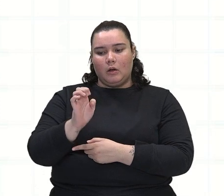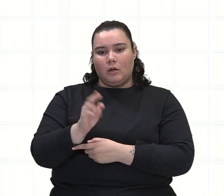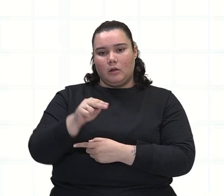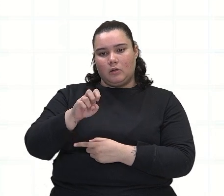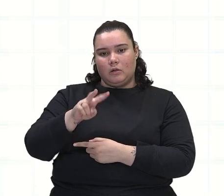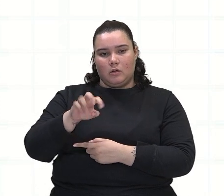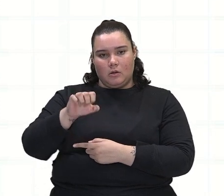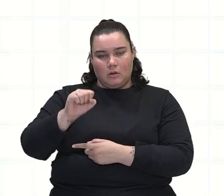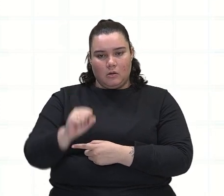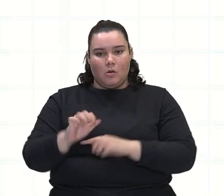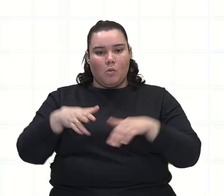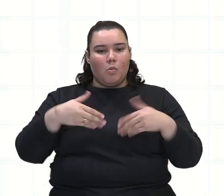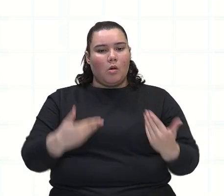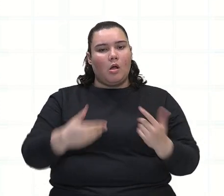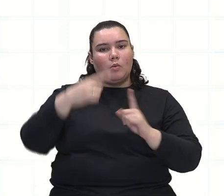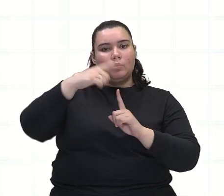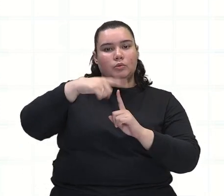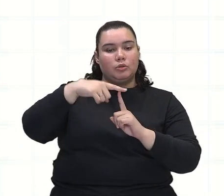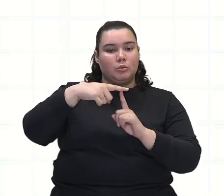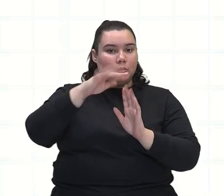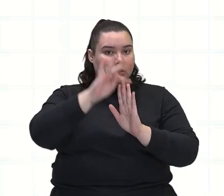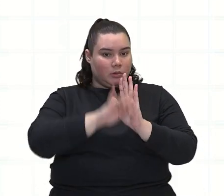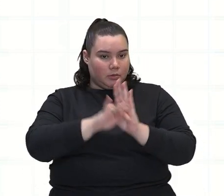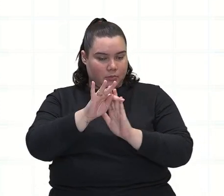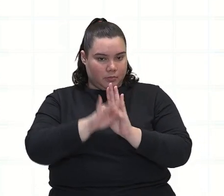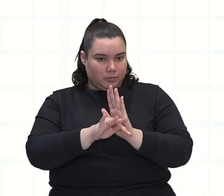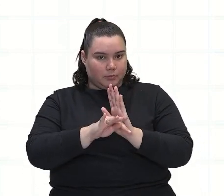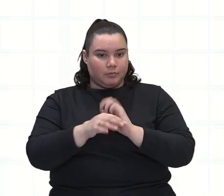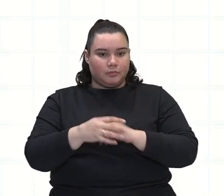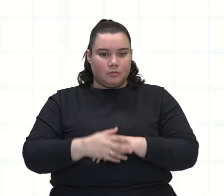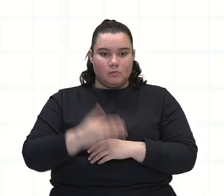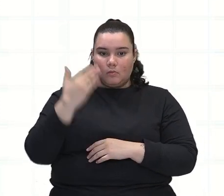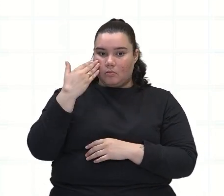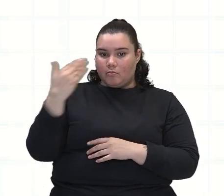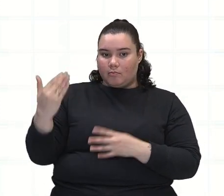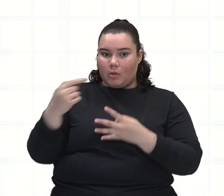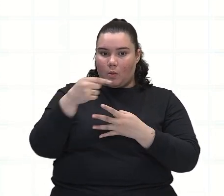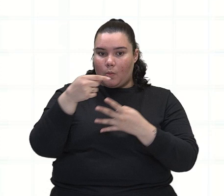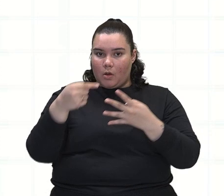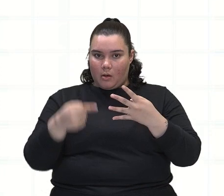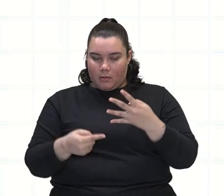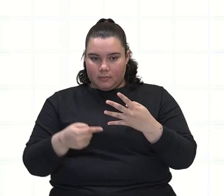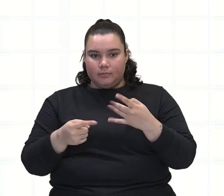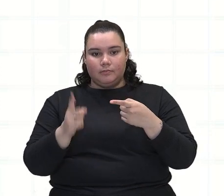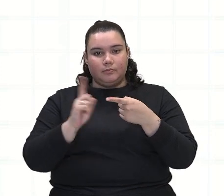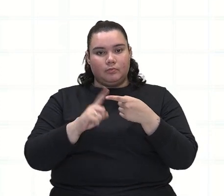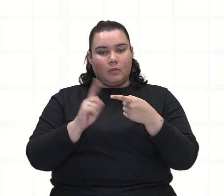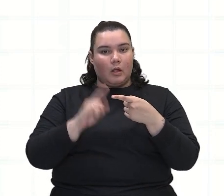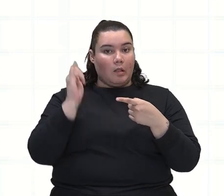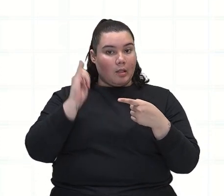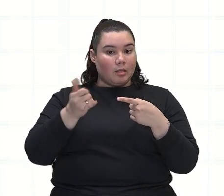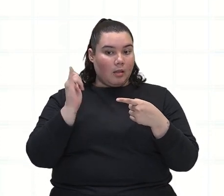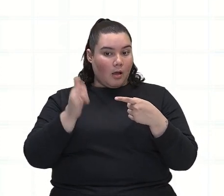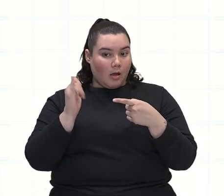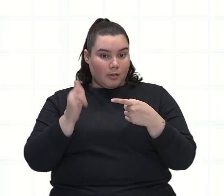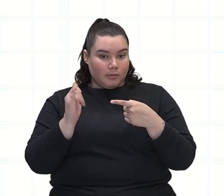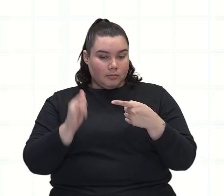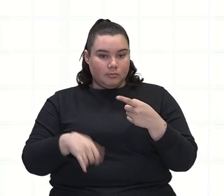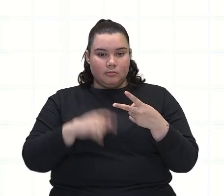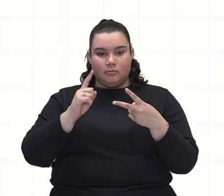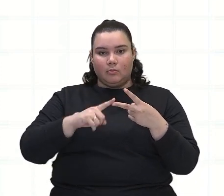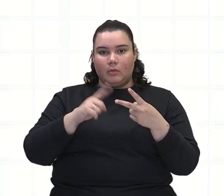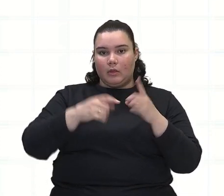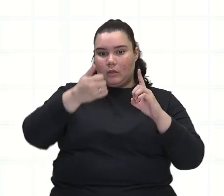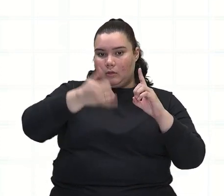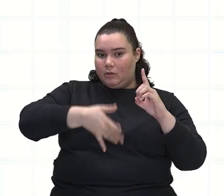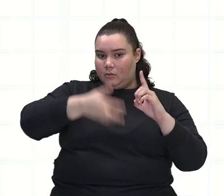tipos textuais? Veja aqui, nós temos esses que nós já mencionamos. O tipo textual narrativo, o tipo